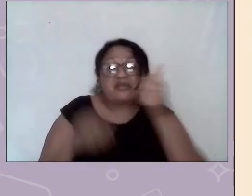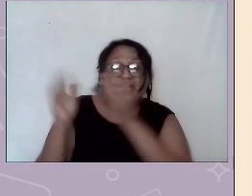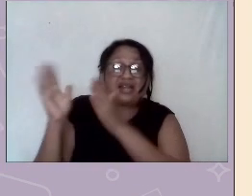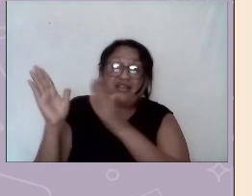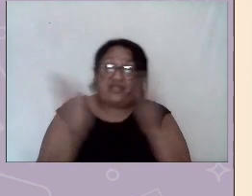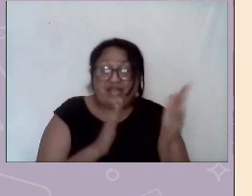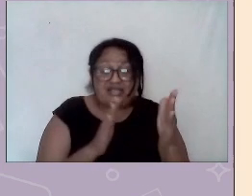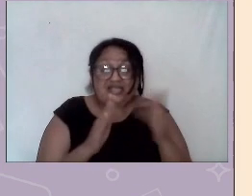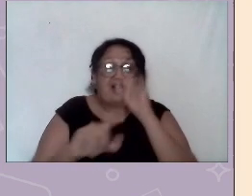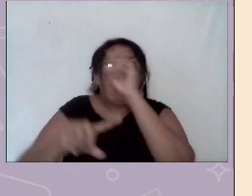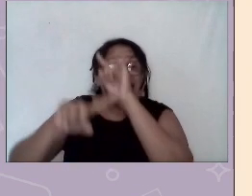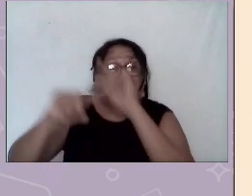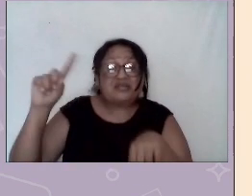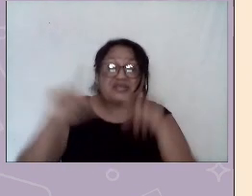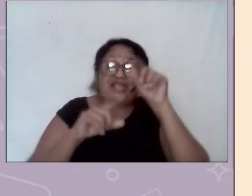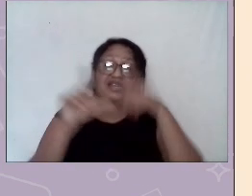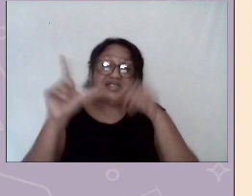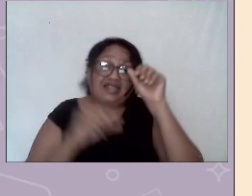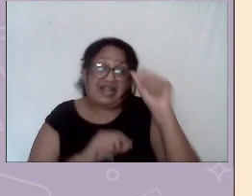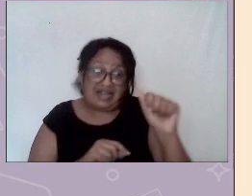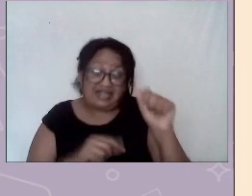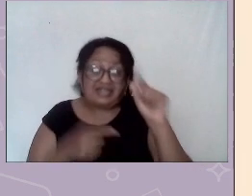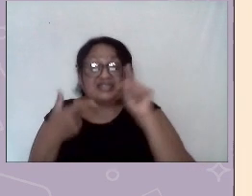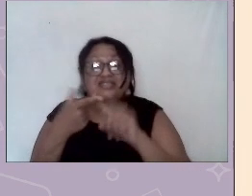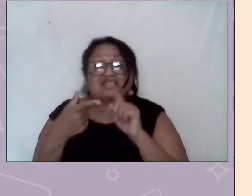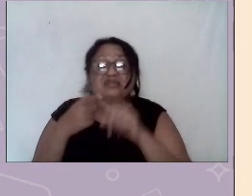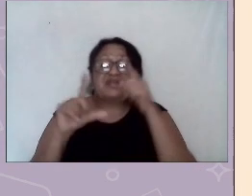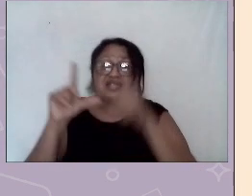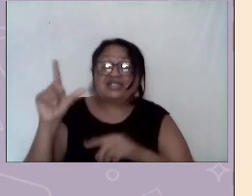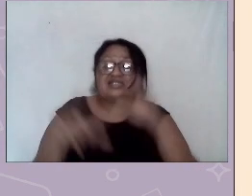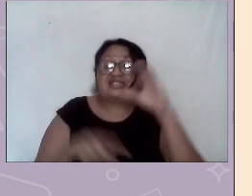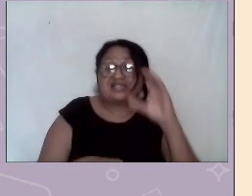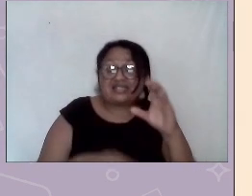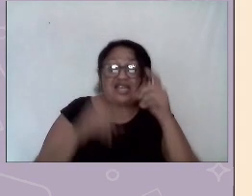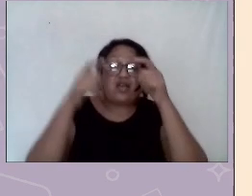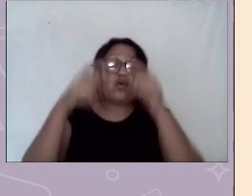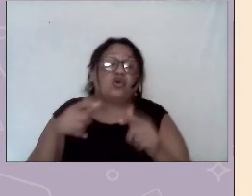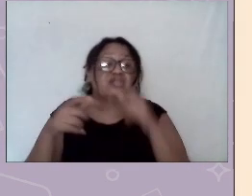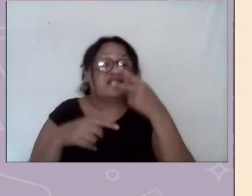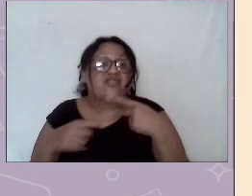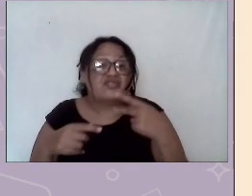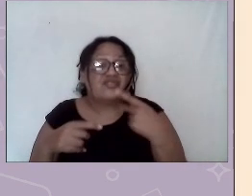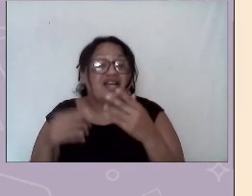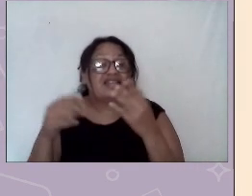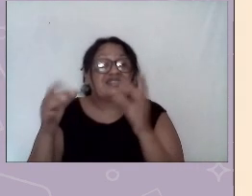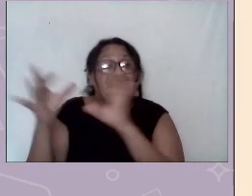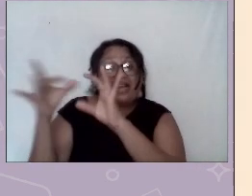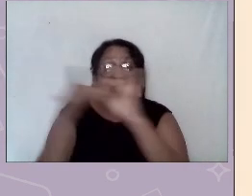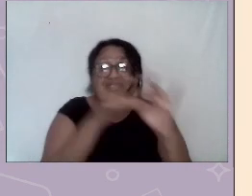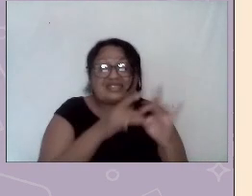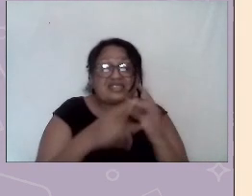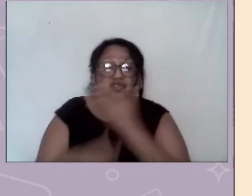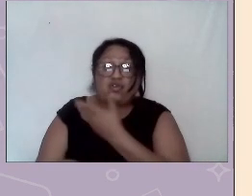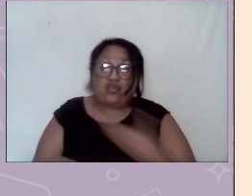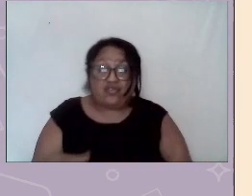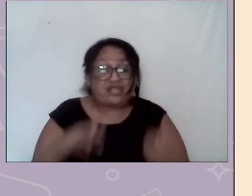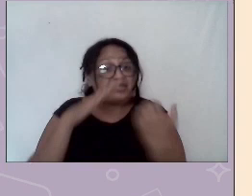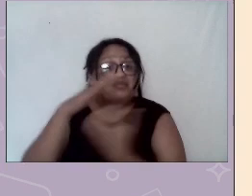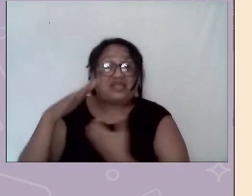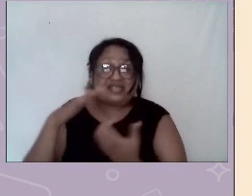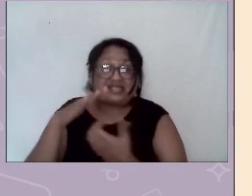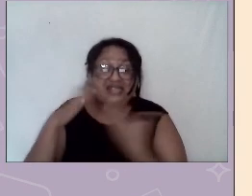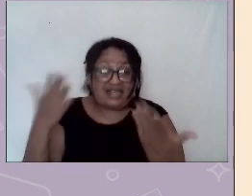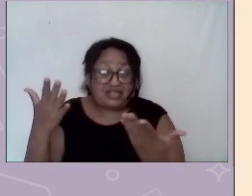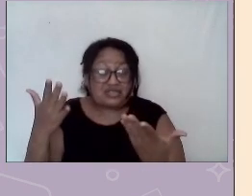letra A e pode eliminar também a letra C onde ele fala da relação com governos empresários e acadêmicos né